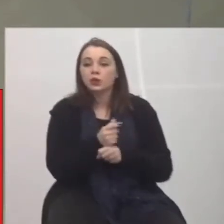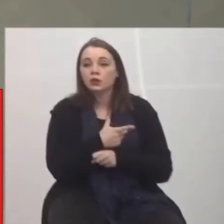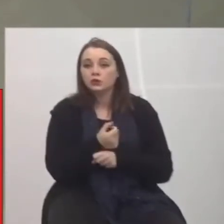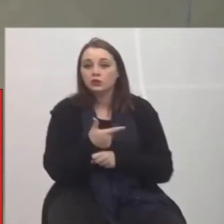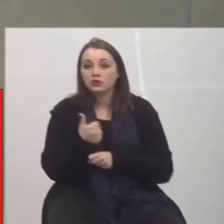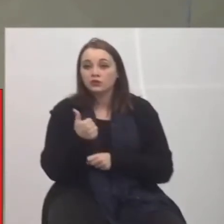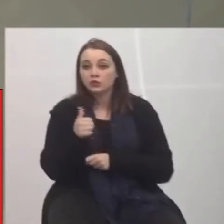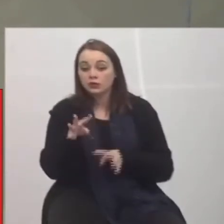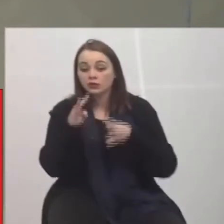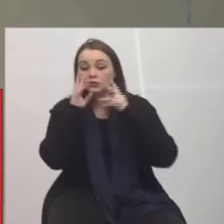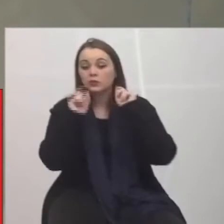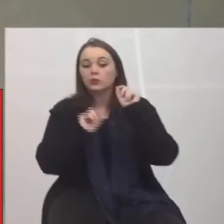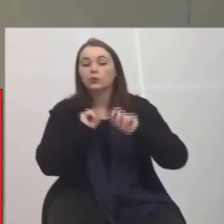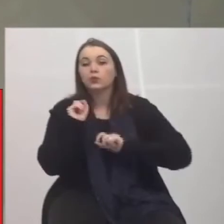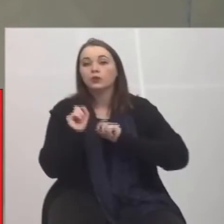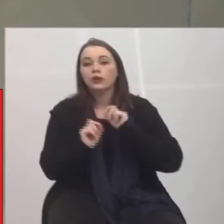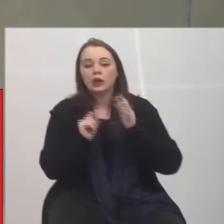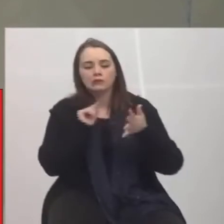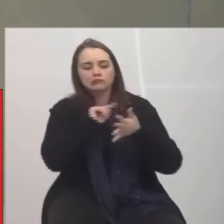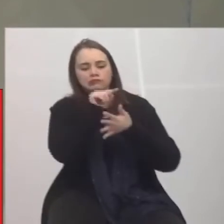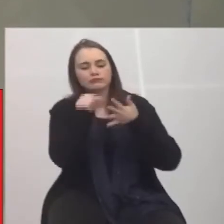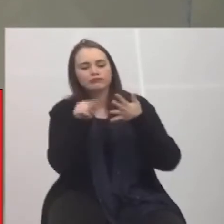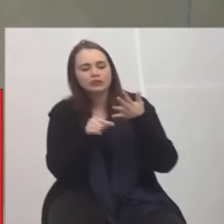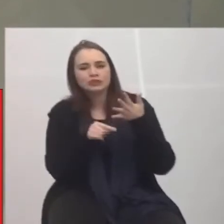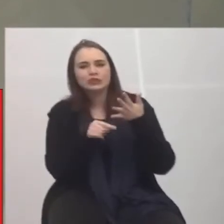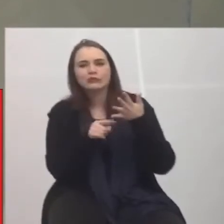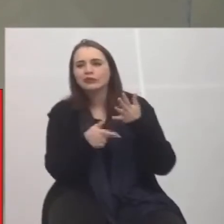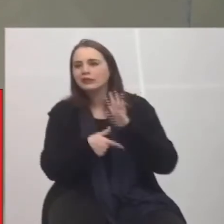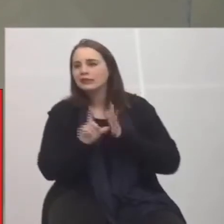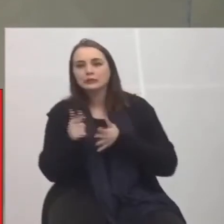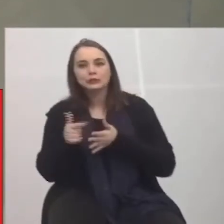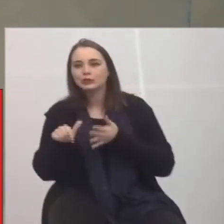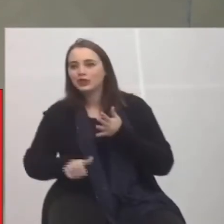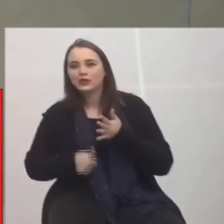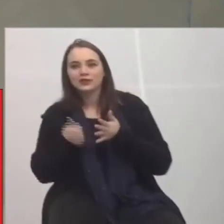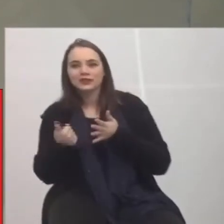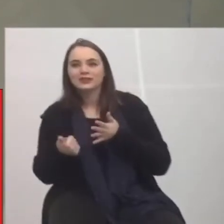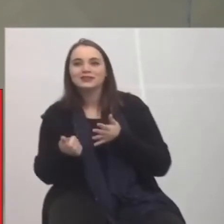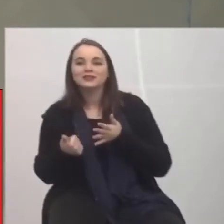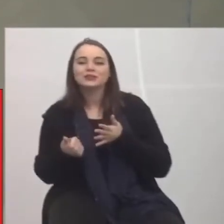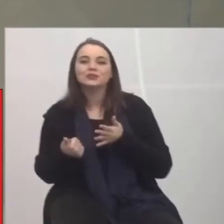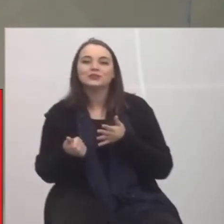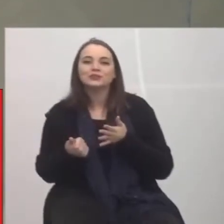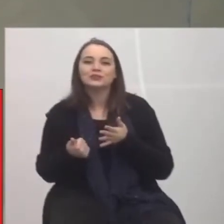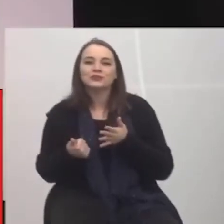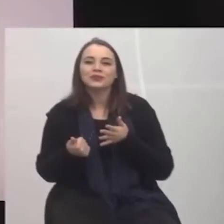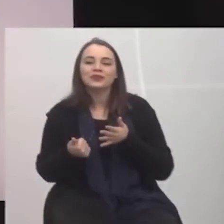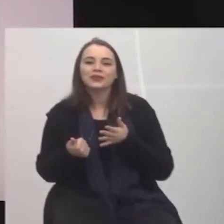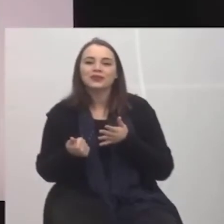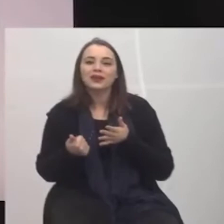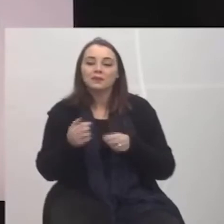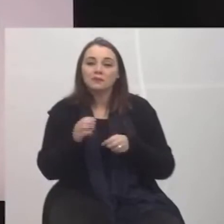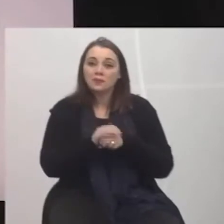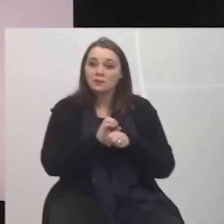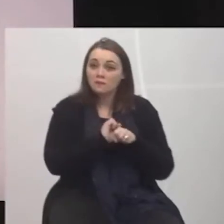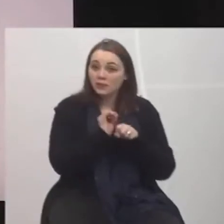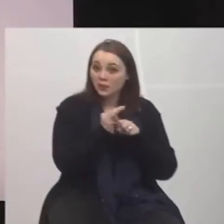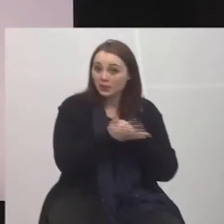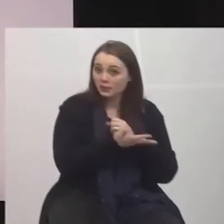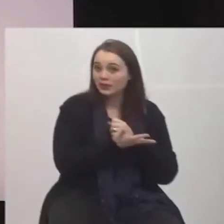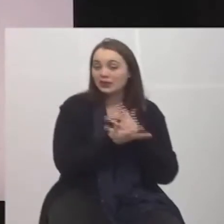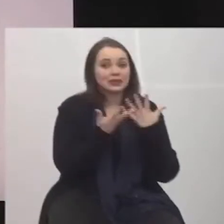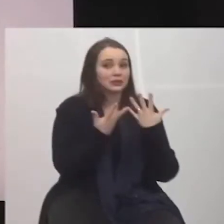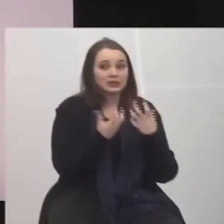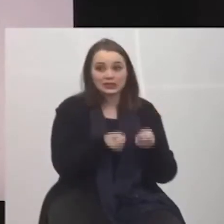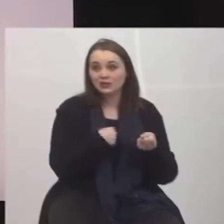chamou a atenção, que as metas que estavam sem avaliação, devido à pandemia não